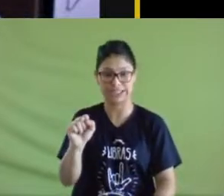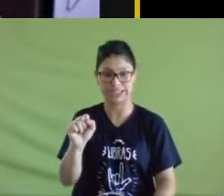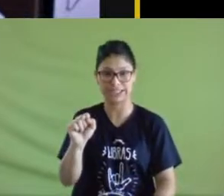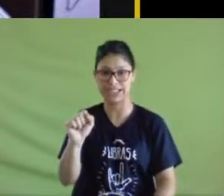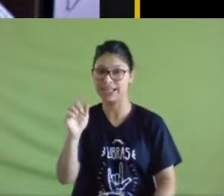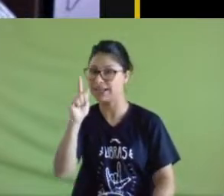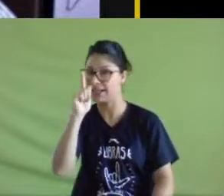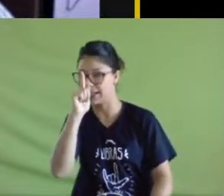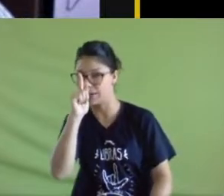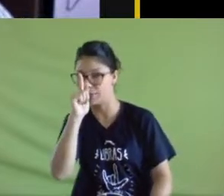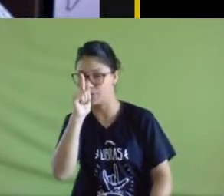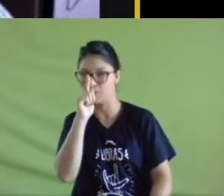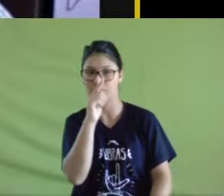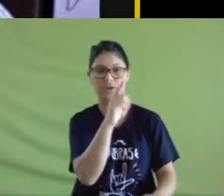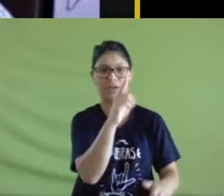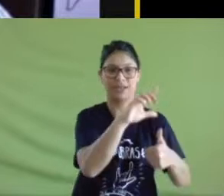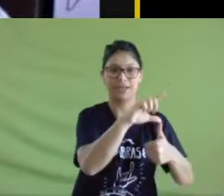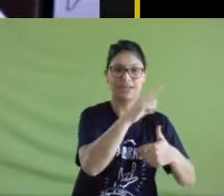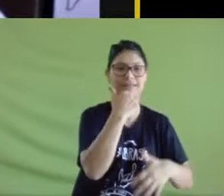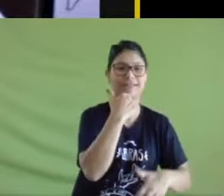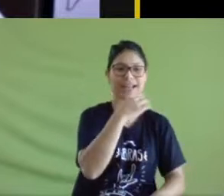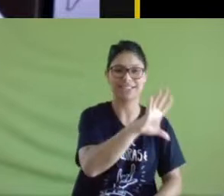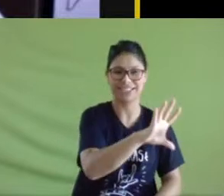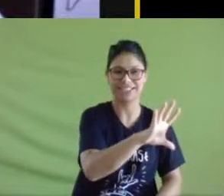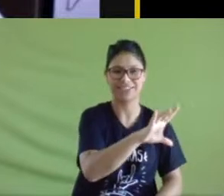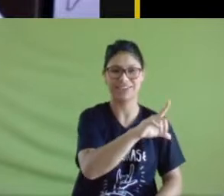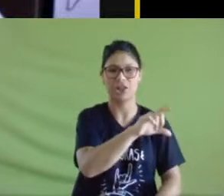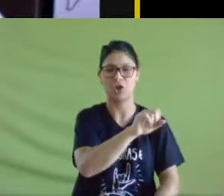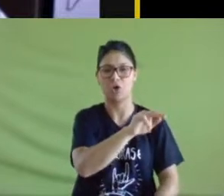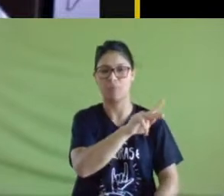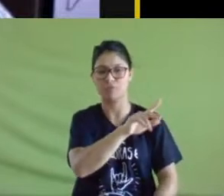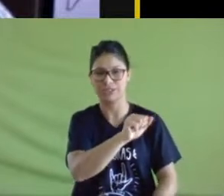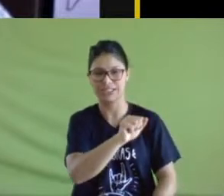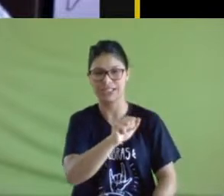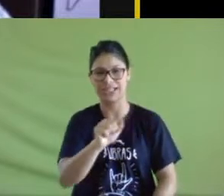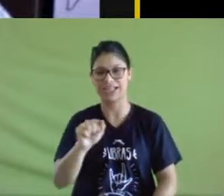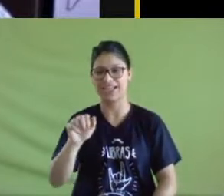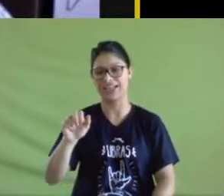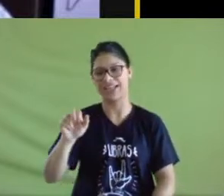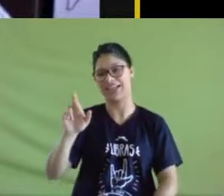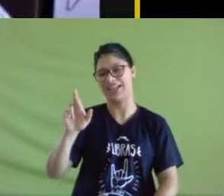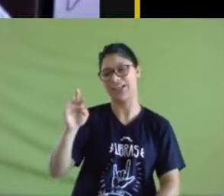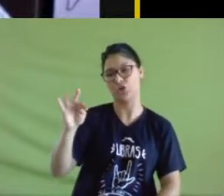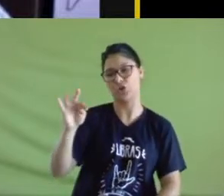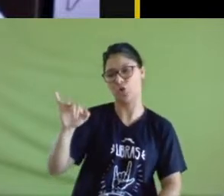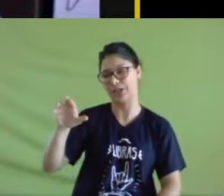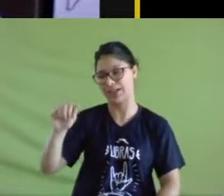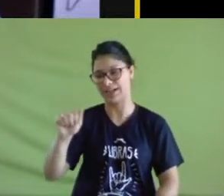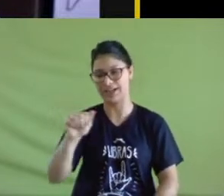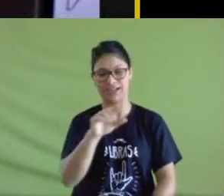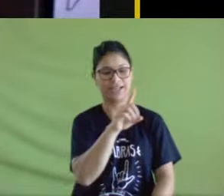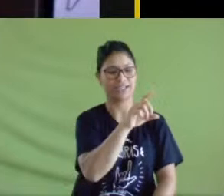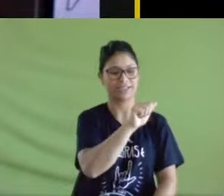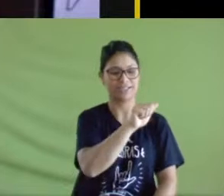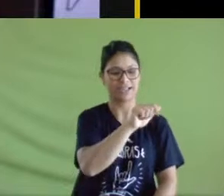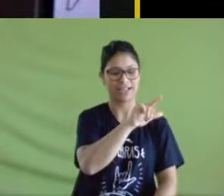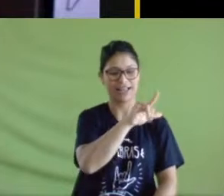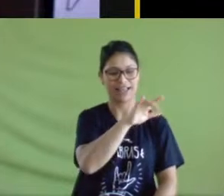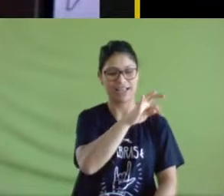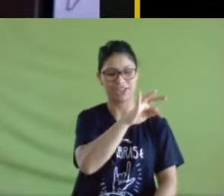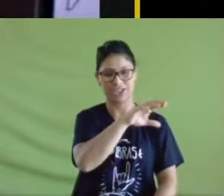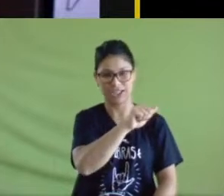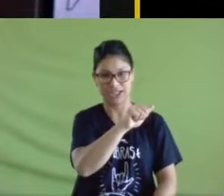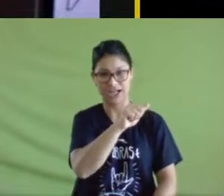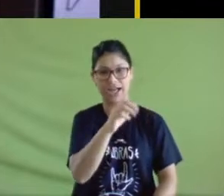locus derivam na retórica e na dialética dos usos deles de uma técnica muito